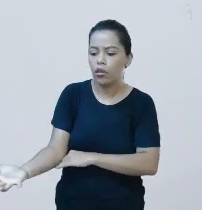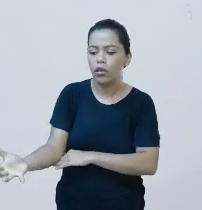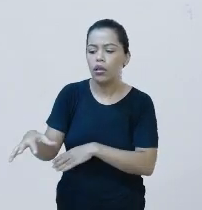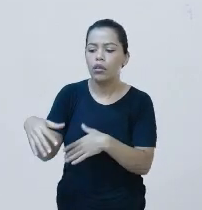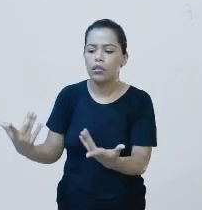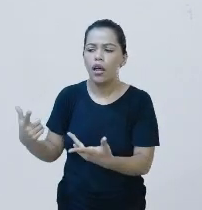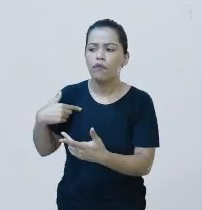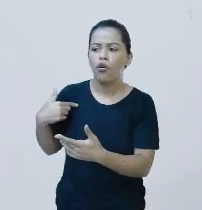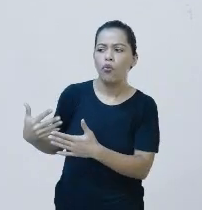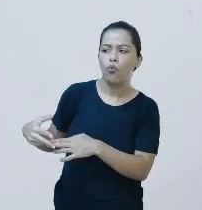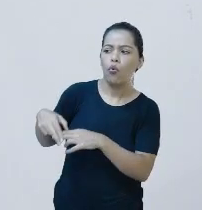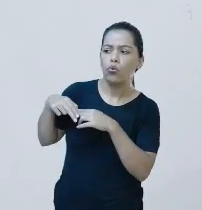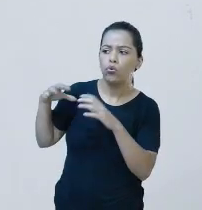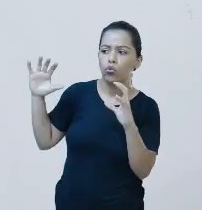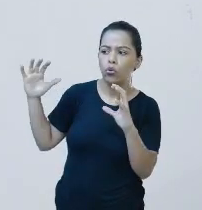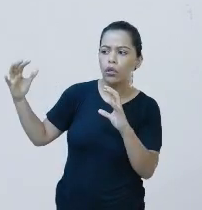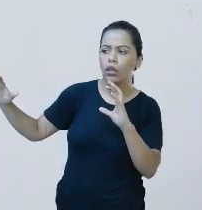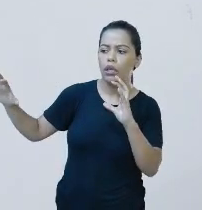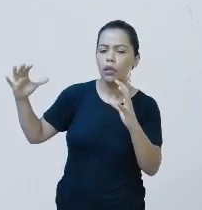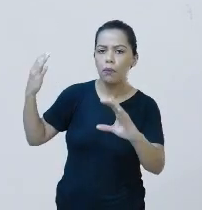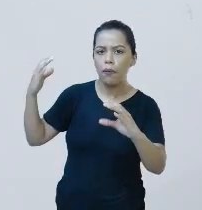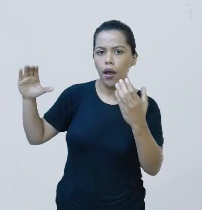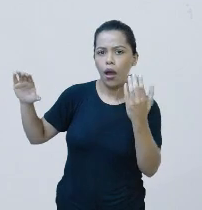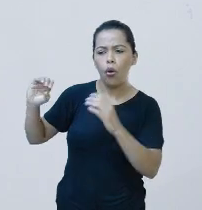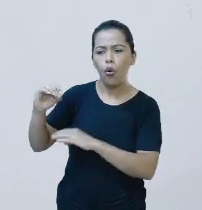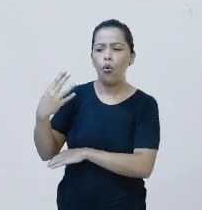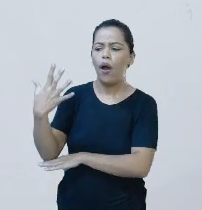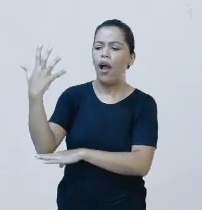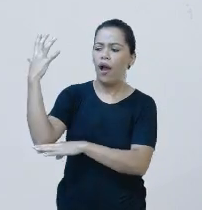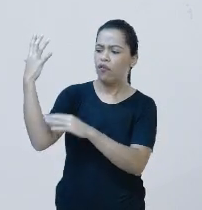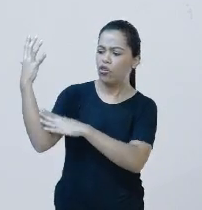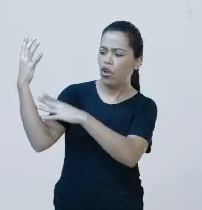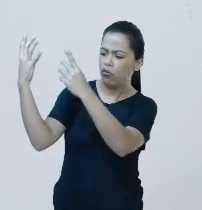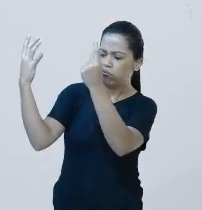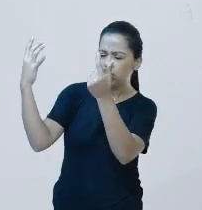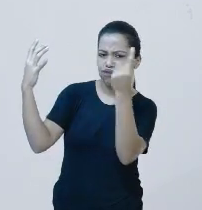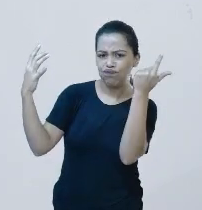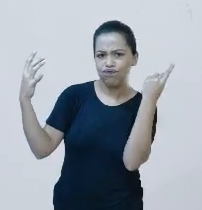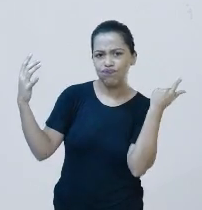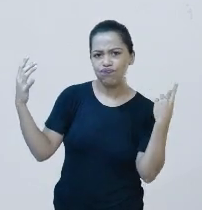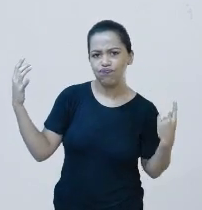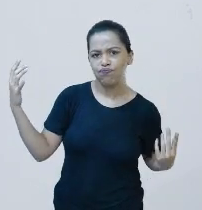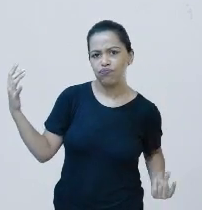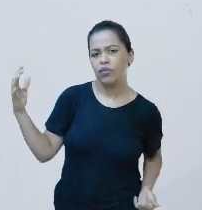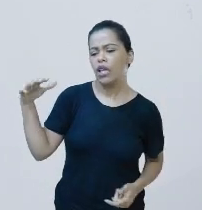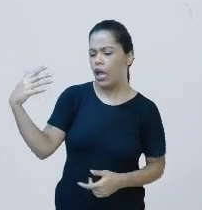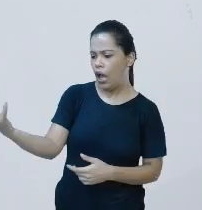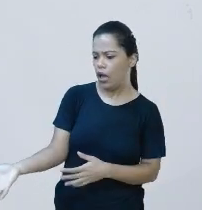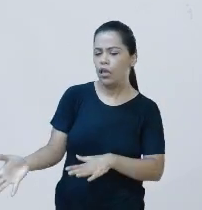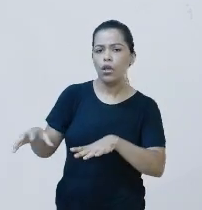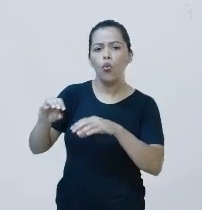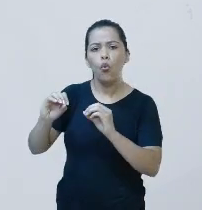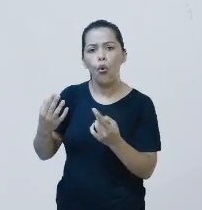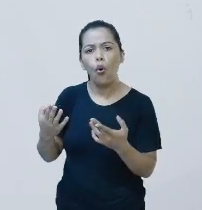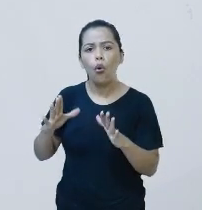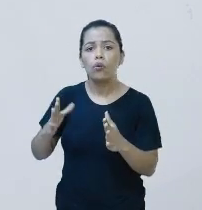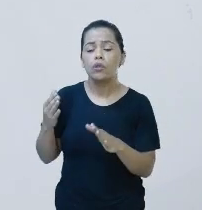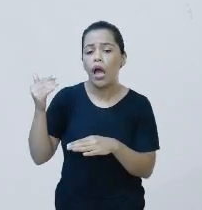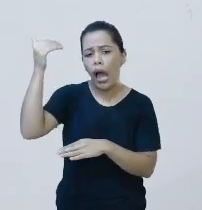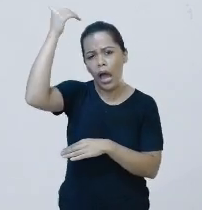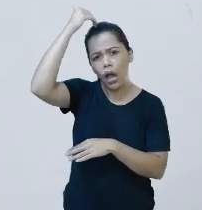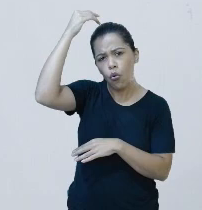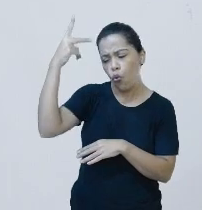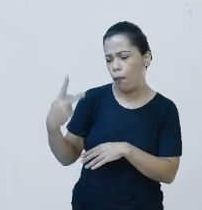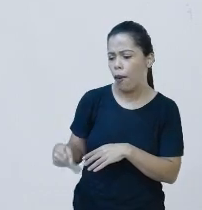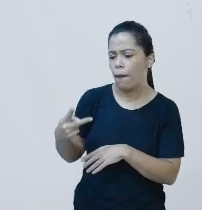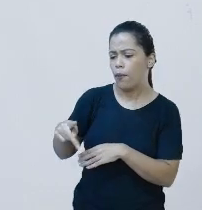foi climático? Será que é porque a árvore realmente já estava com muitos anos, estava velha e caiu? Ou será que a culpa foi do